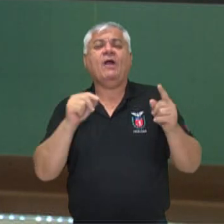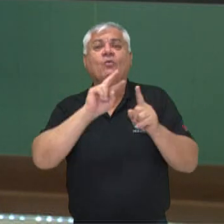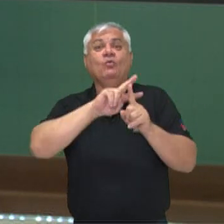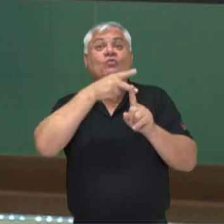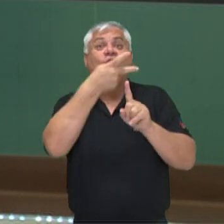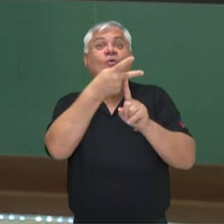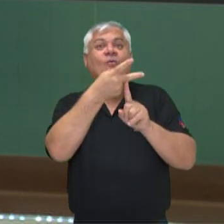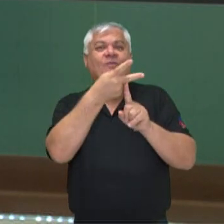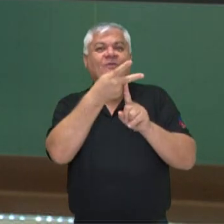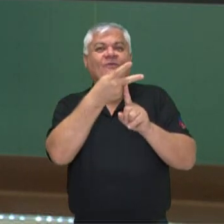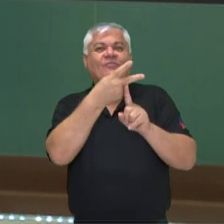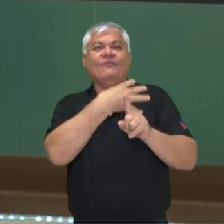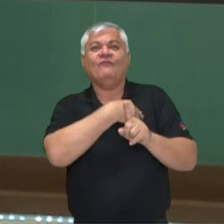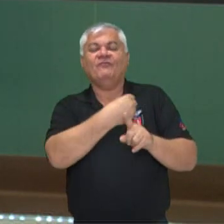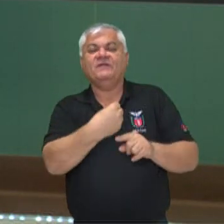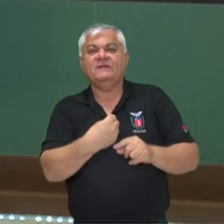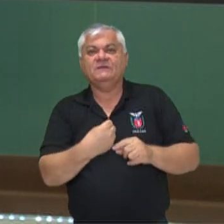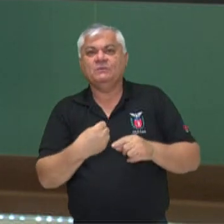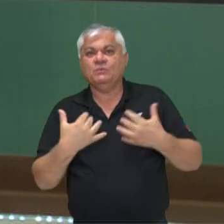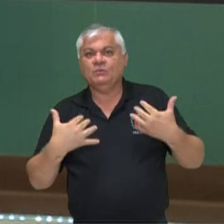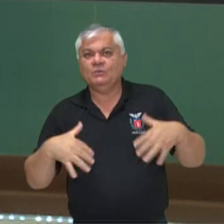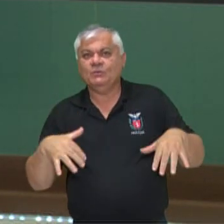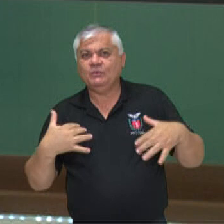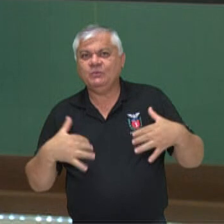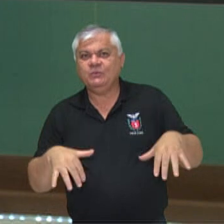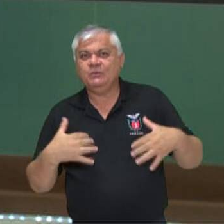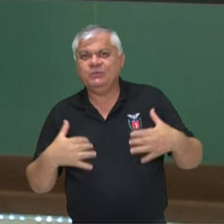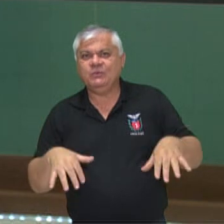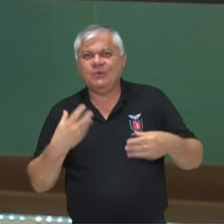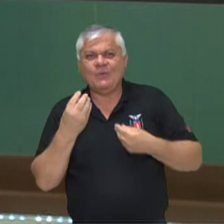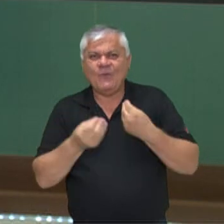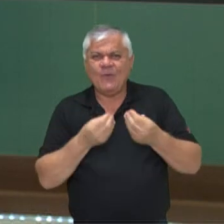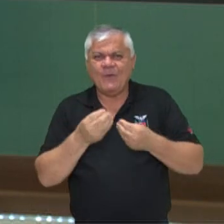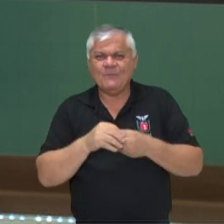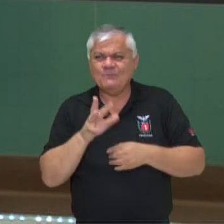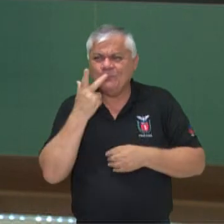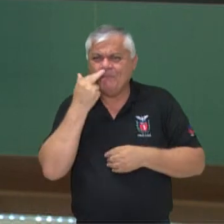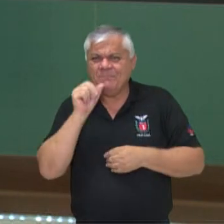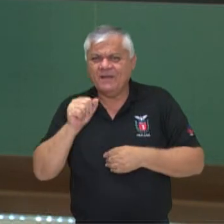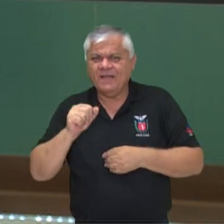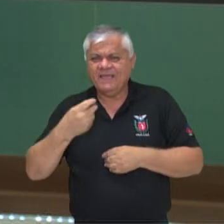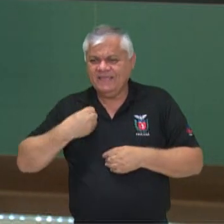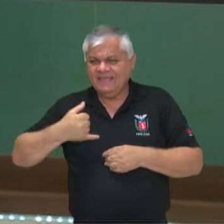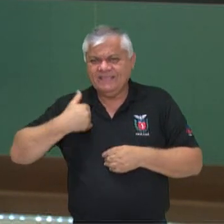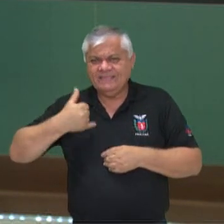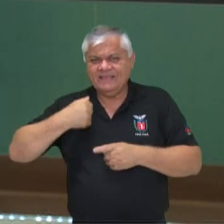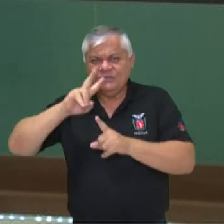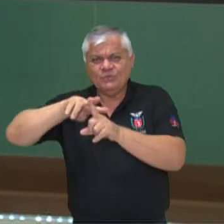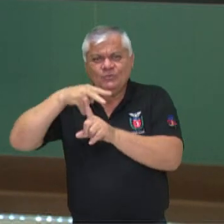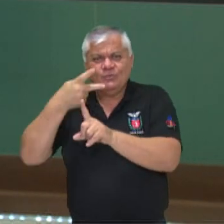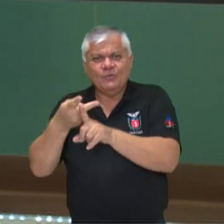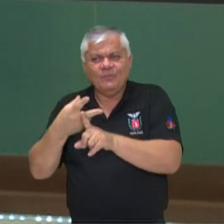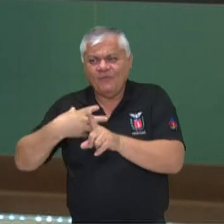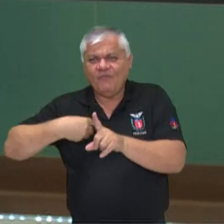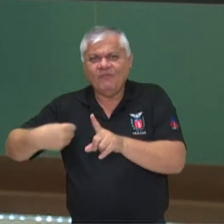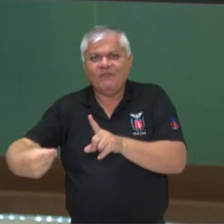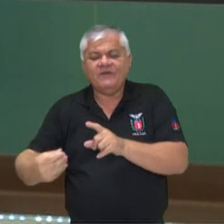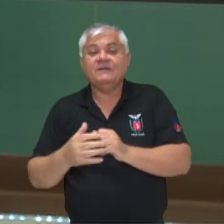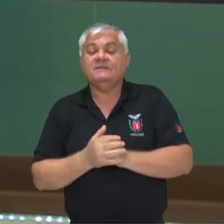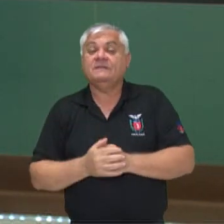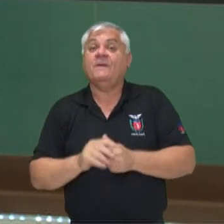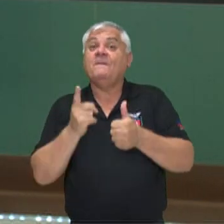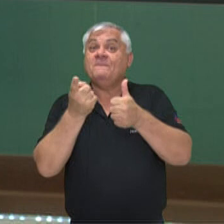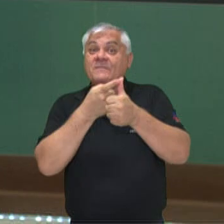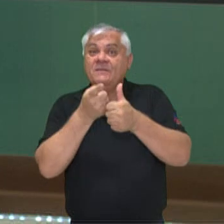do filho? E agora, José, como que a gente faz? Você começa, gente, pegando